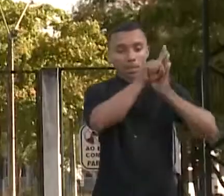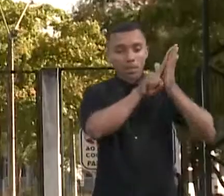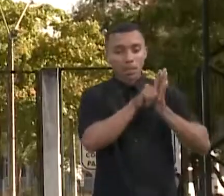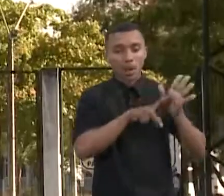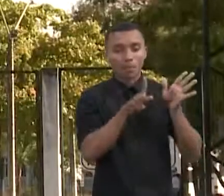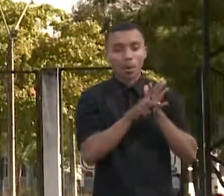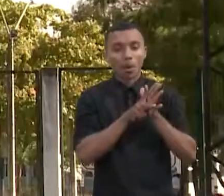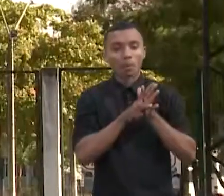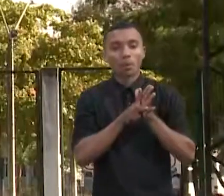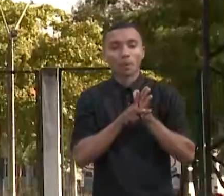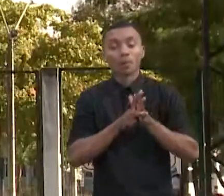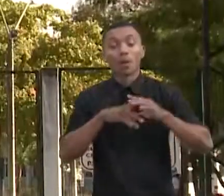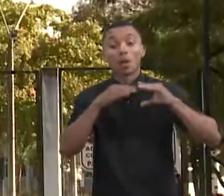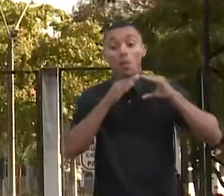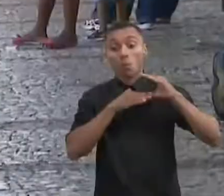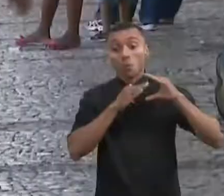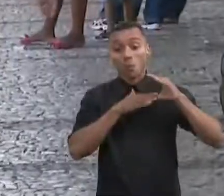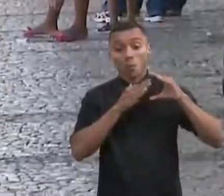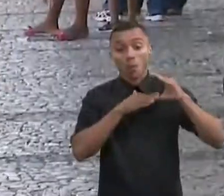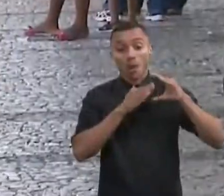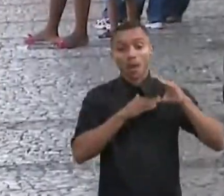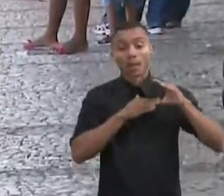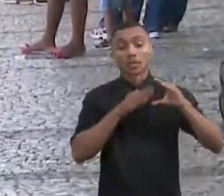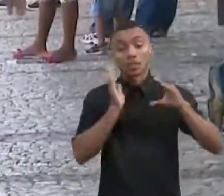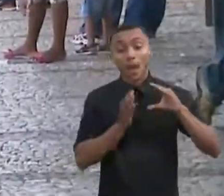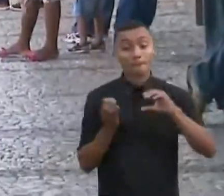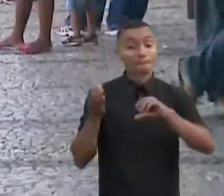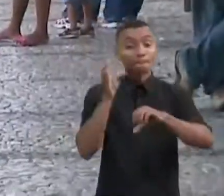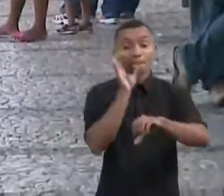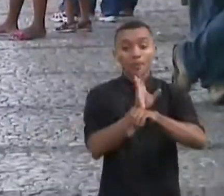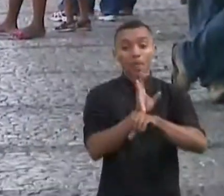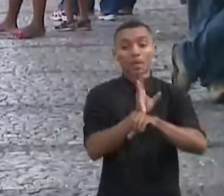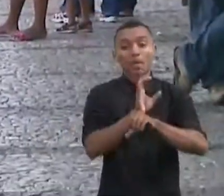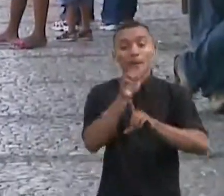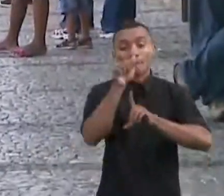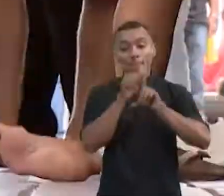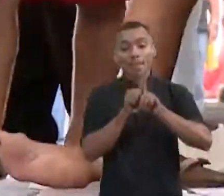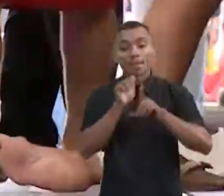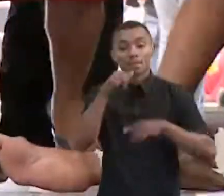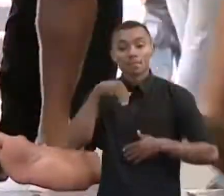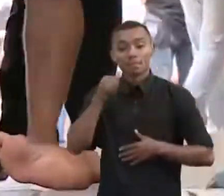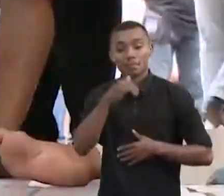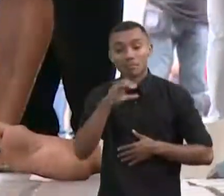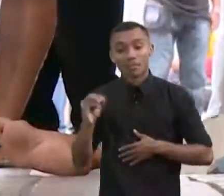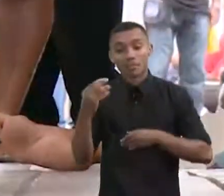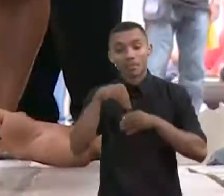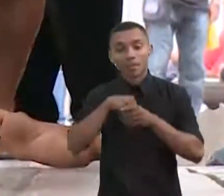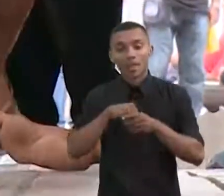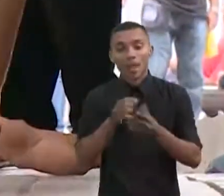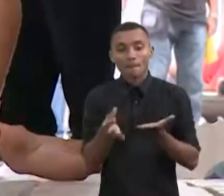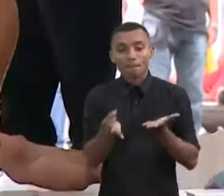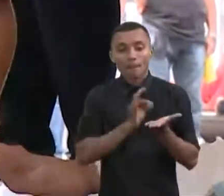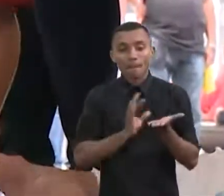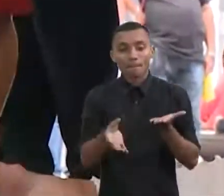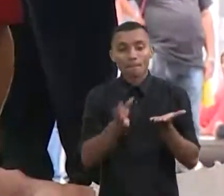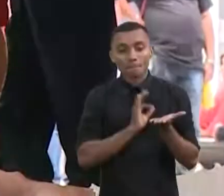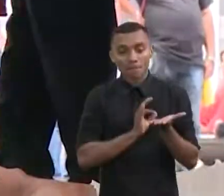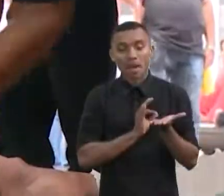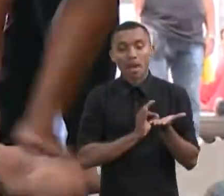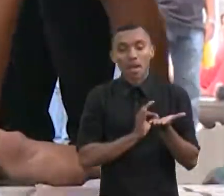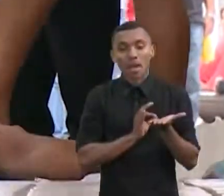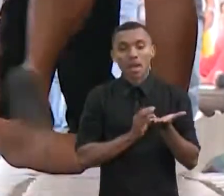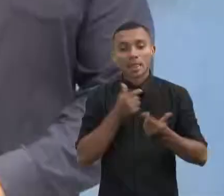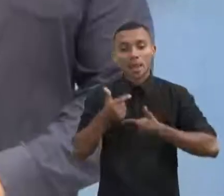da Universidade Estadual do Ceará, publicado no final de maio na revista Epidemiologia e Serviços